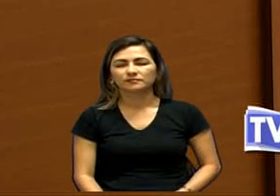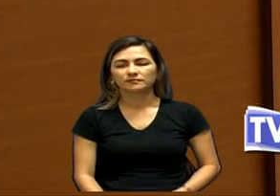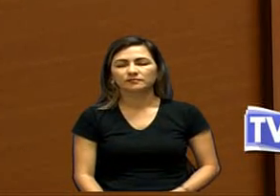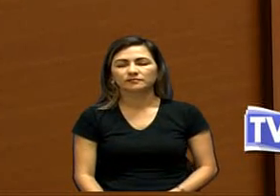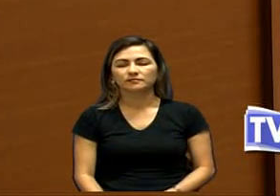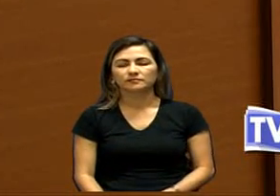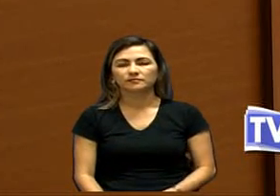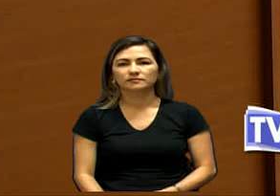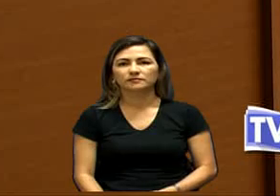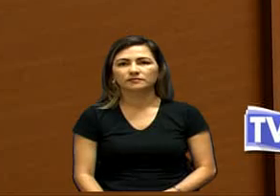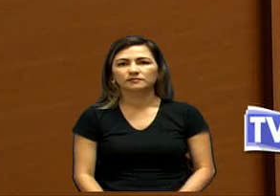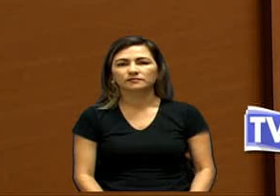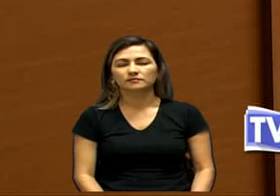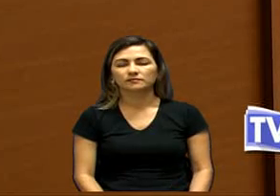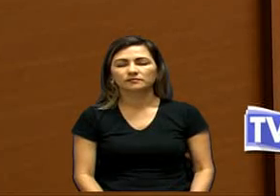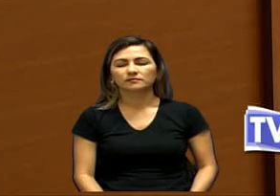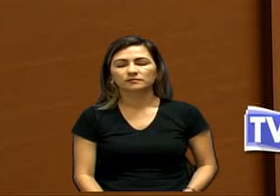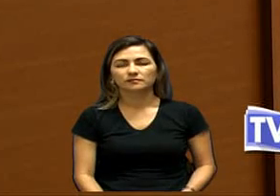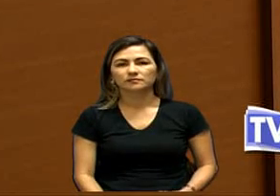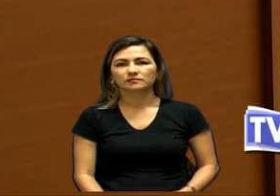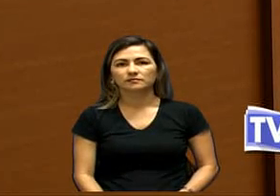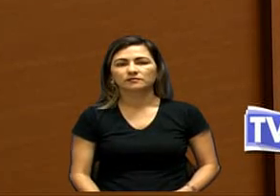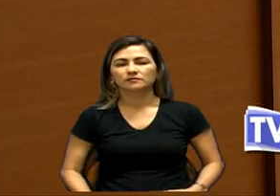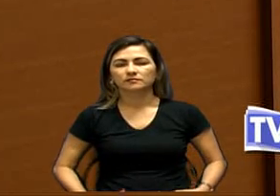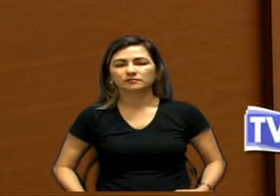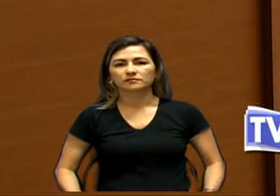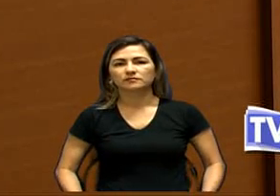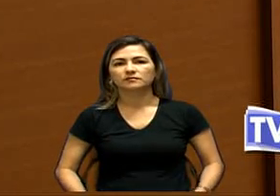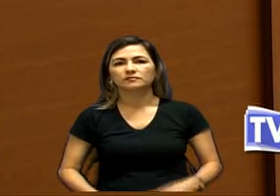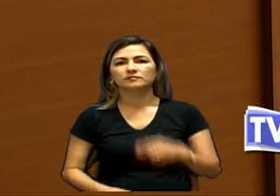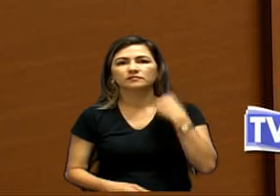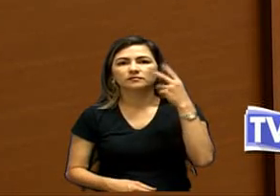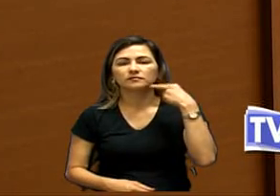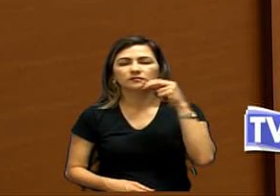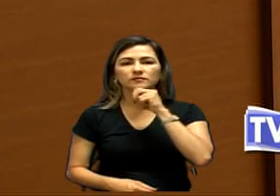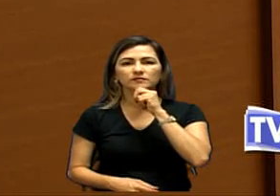senhor. Silvano Júnior.